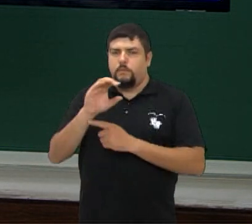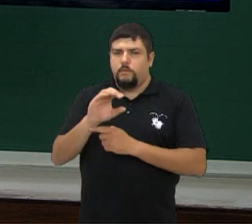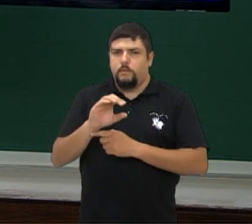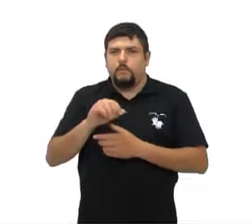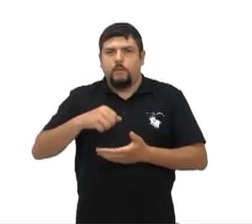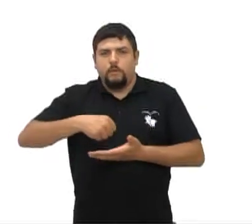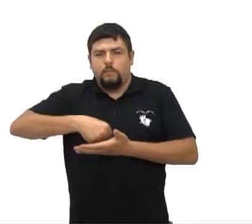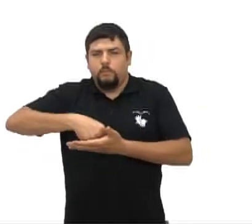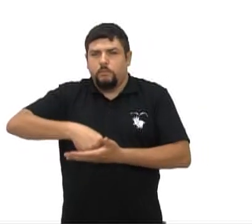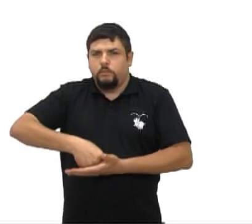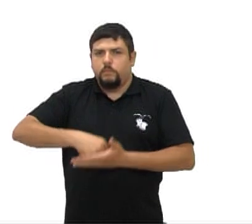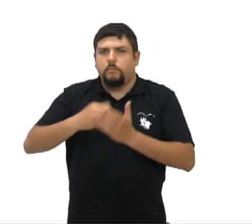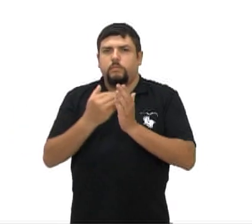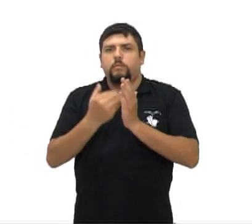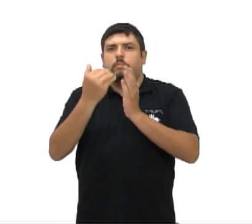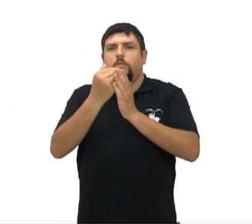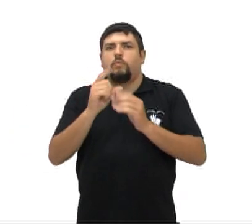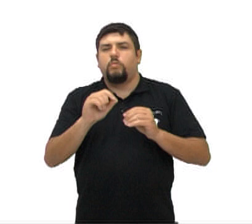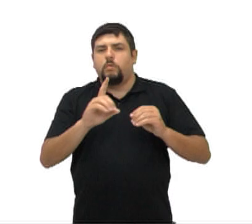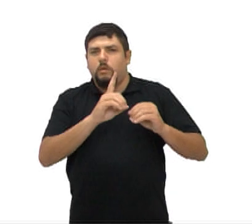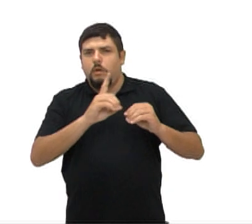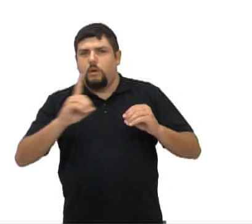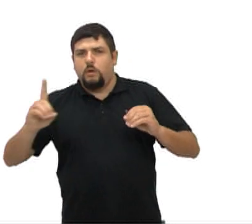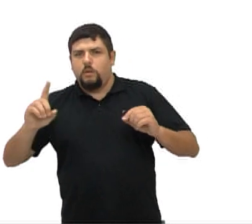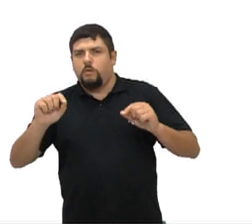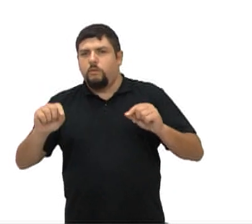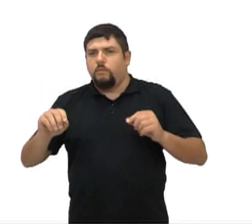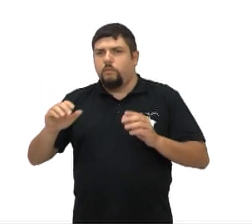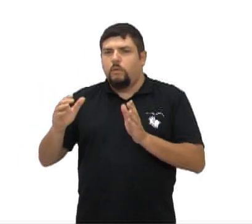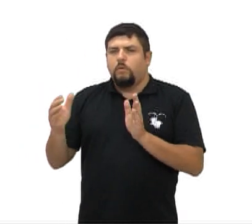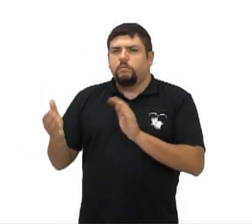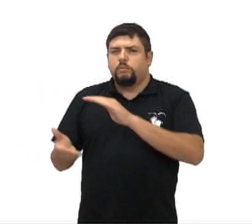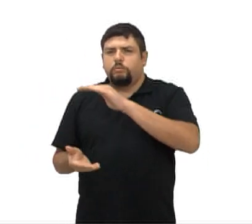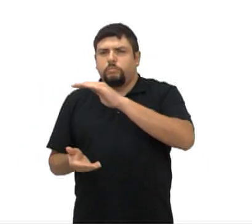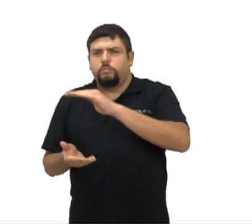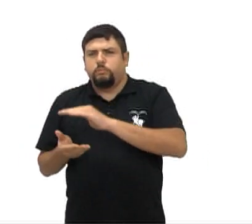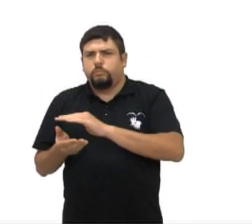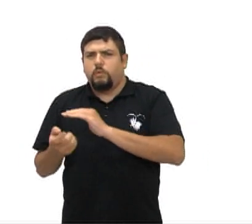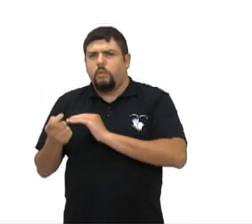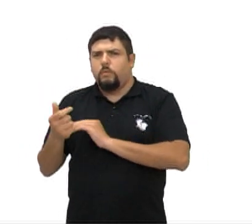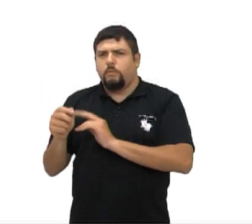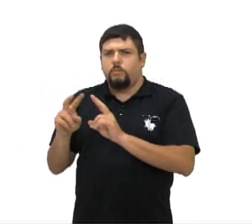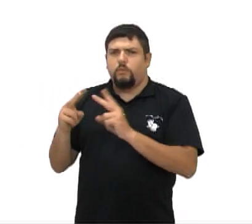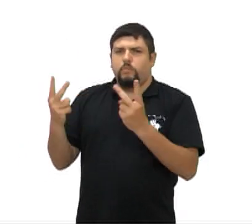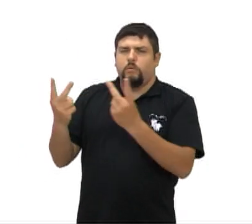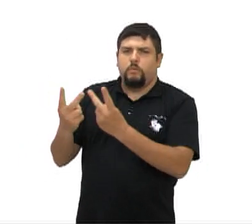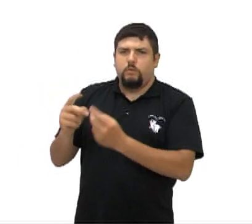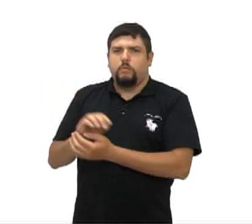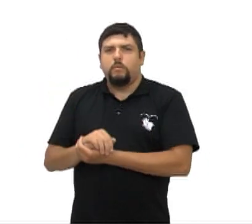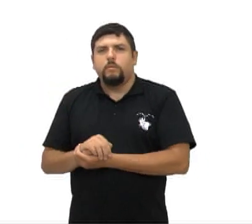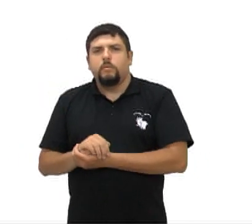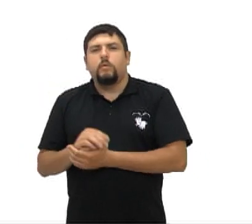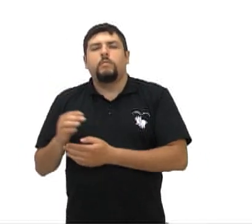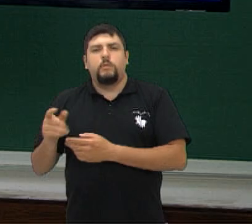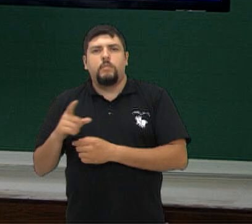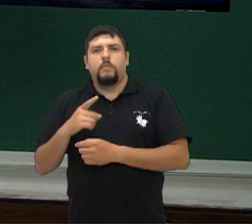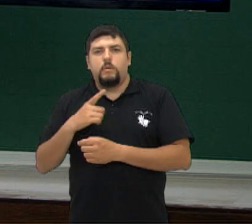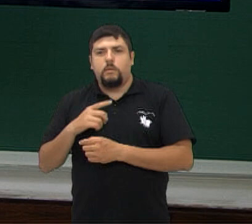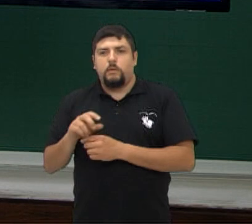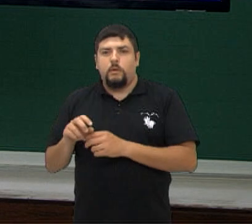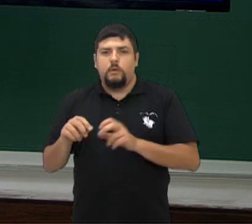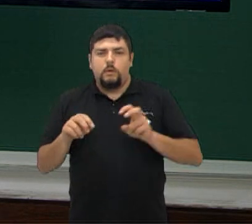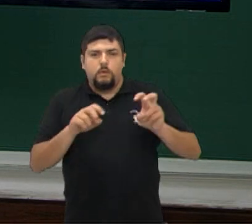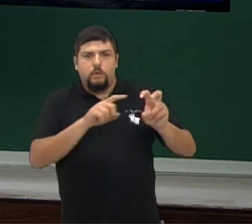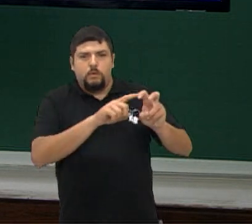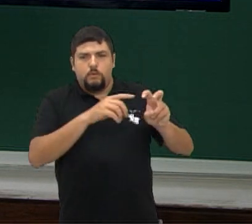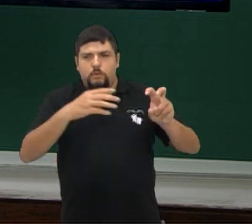pressão vai para a direita, para o menor volume, ou seja, para o menor volume, ok? Aqui eu tenho 5 e aqui eu tenho 4,